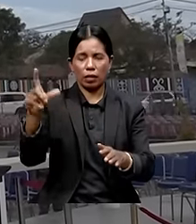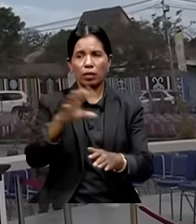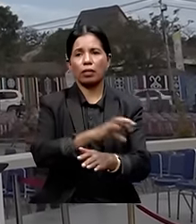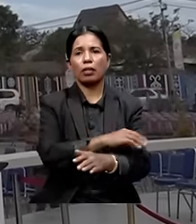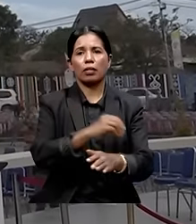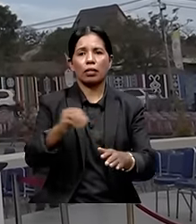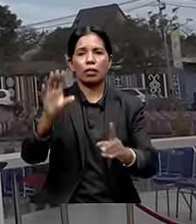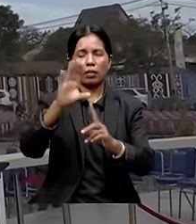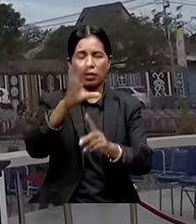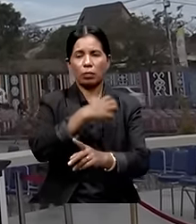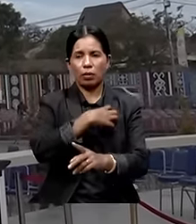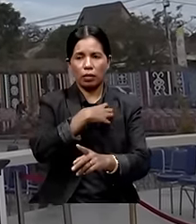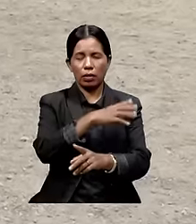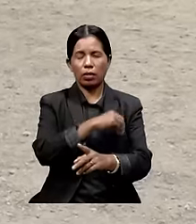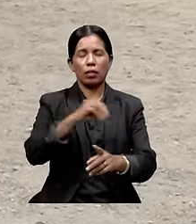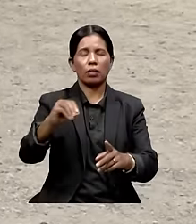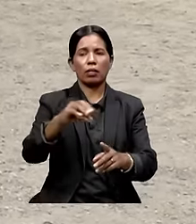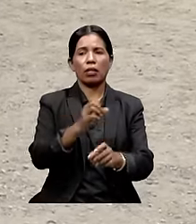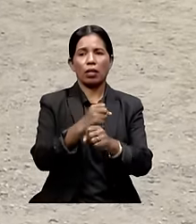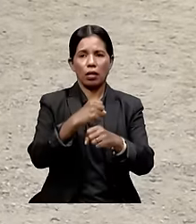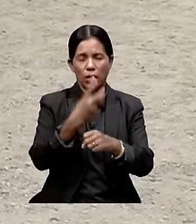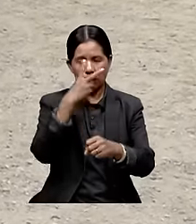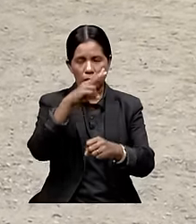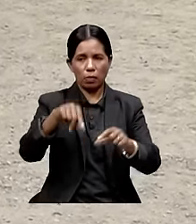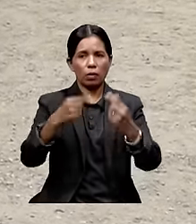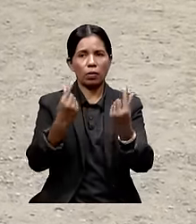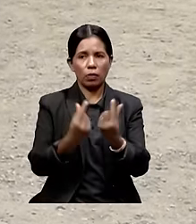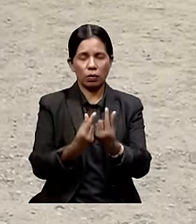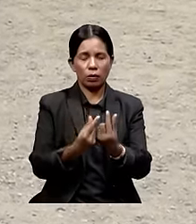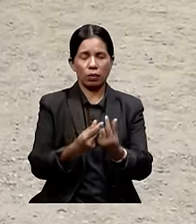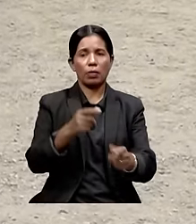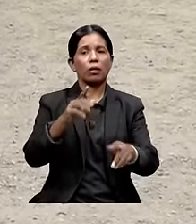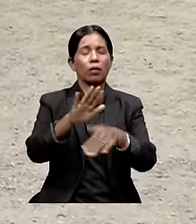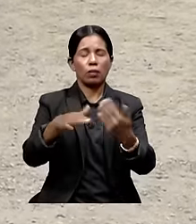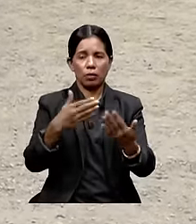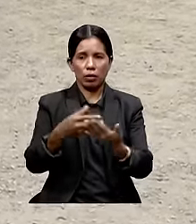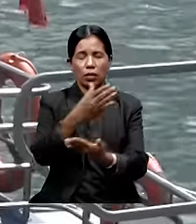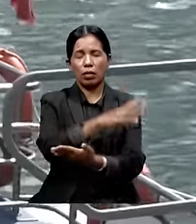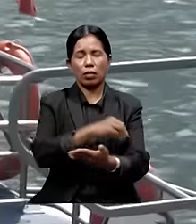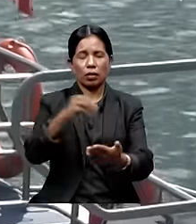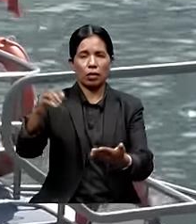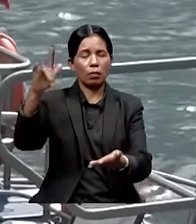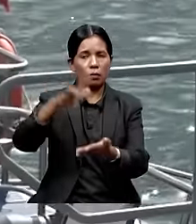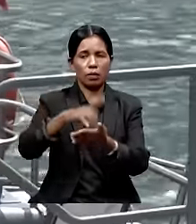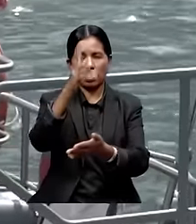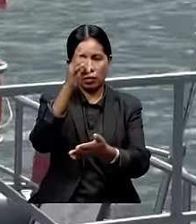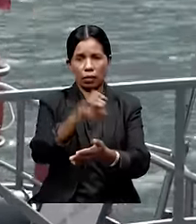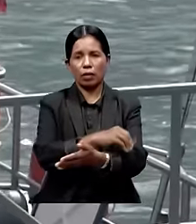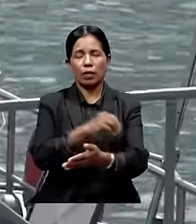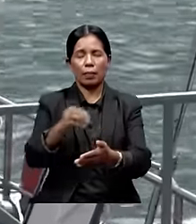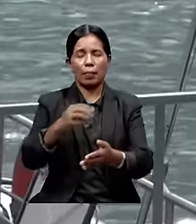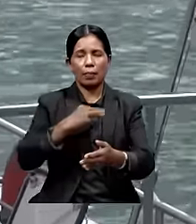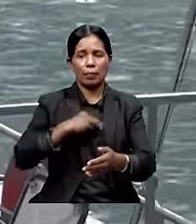Ratelaik, Comandante Geral Penteli, Comissário Geral, halo inspeção ba equipa tarefa Pombo Mutin, nebe colocado ia Porto Dili, Nunciatura